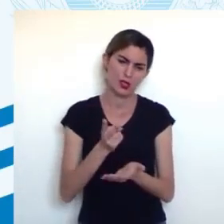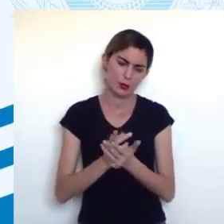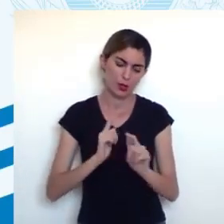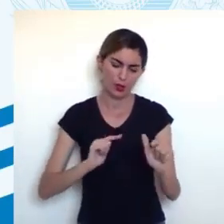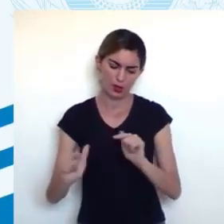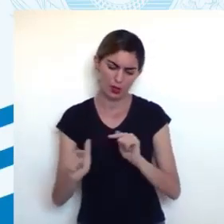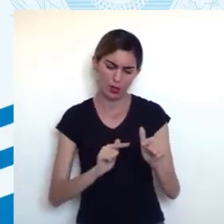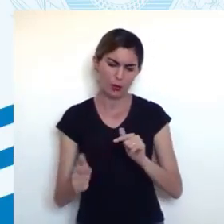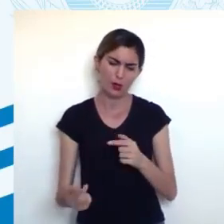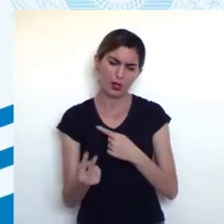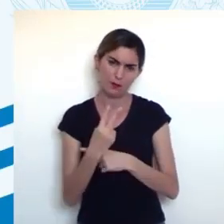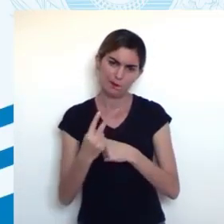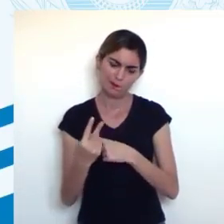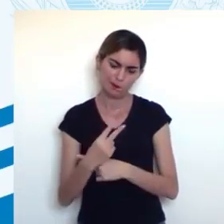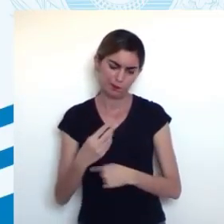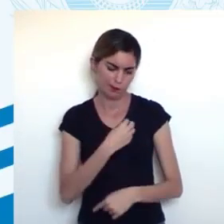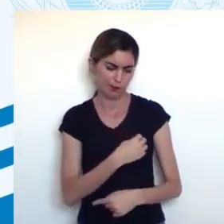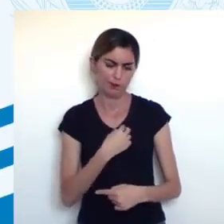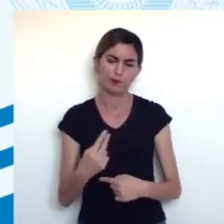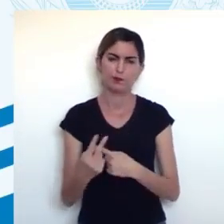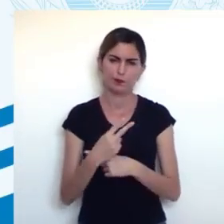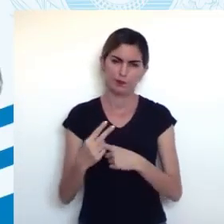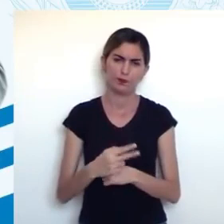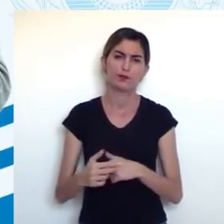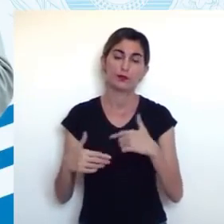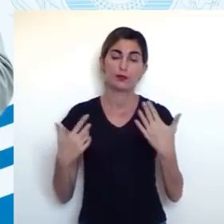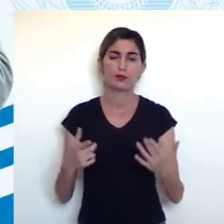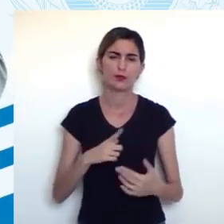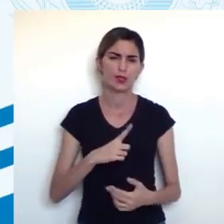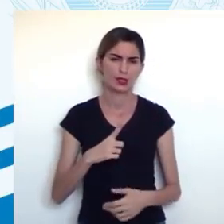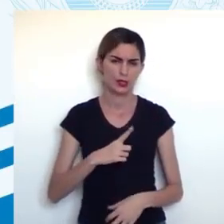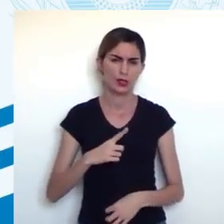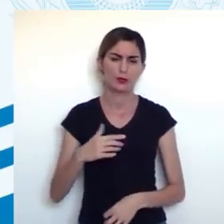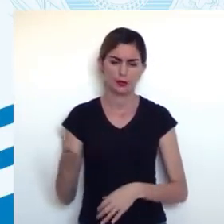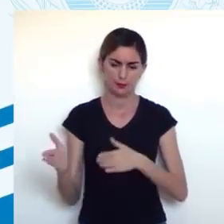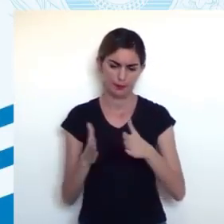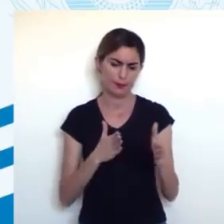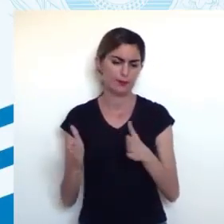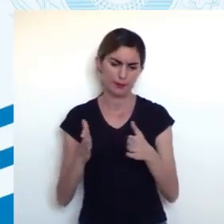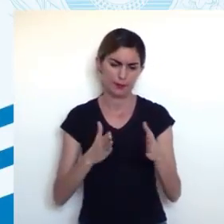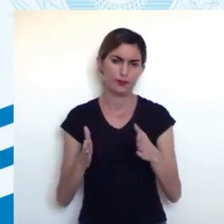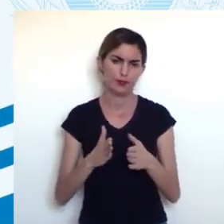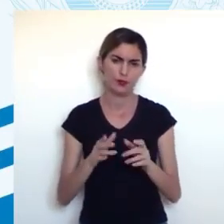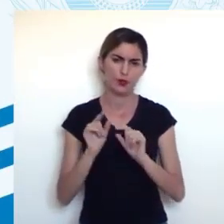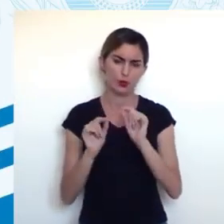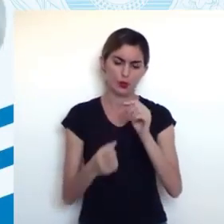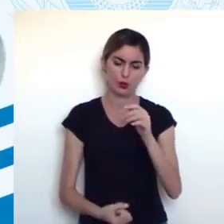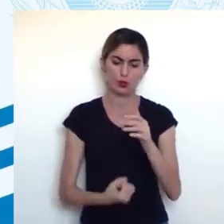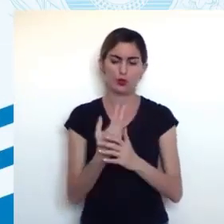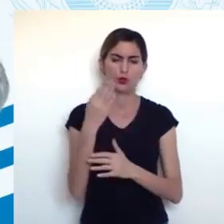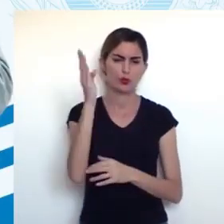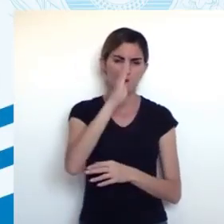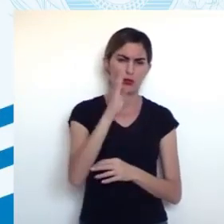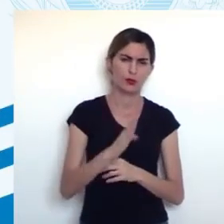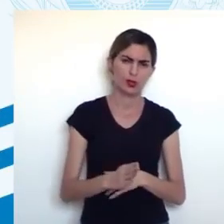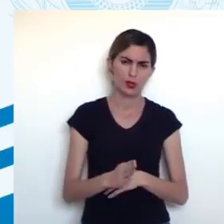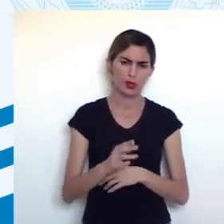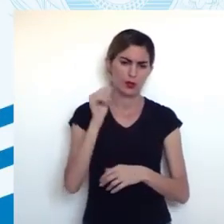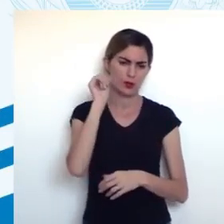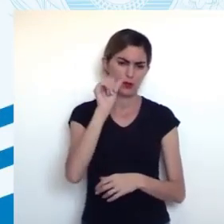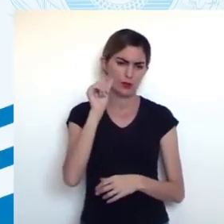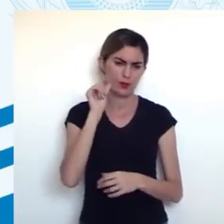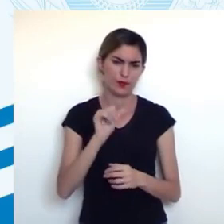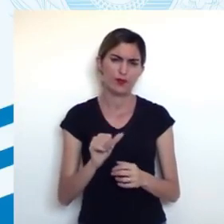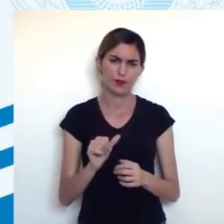que trabalhar para sobreviver. Então nós temos, nesse momento, em que surge no Brasil